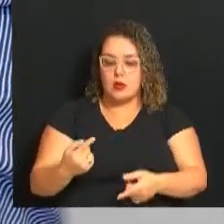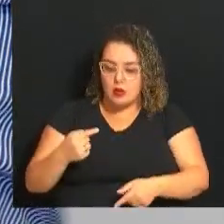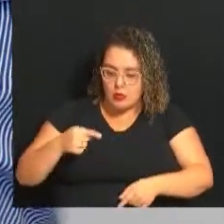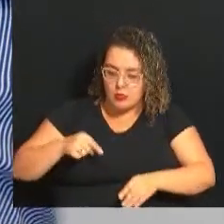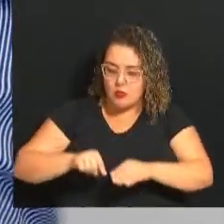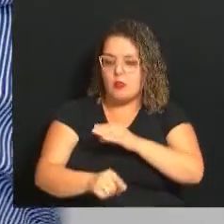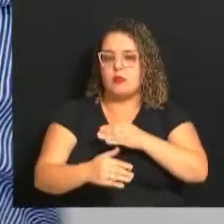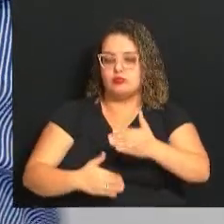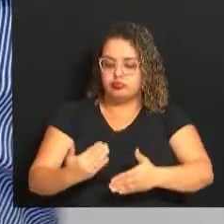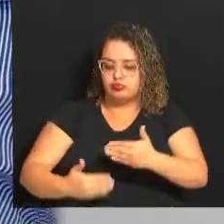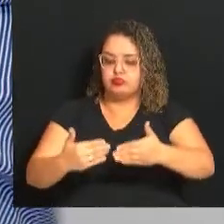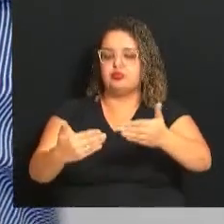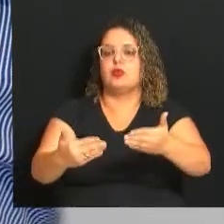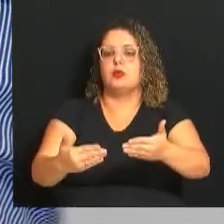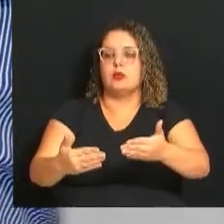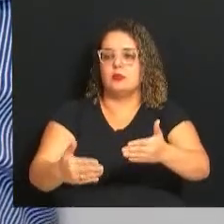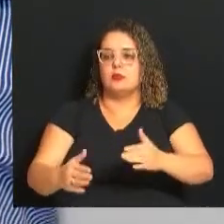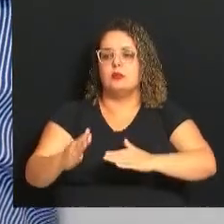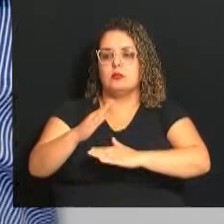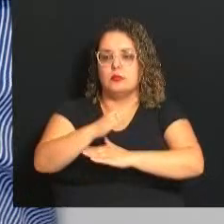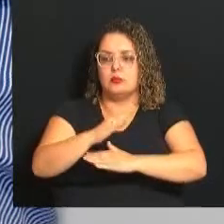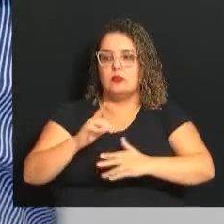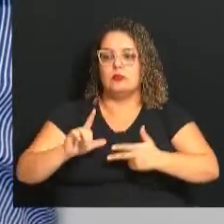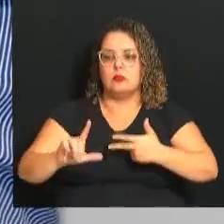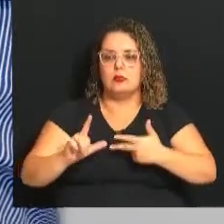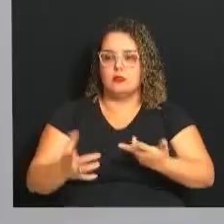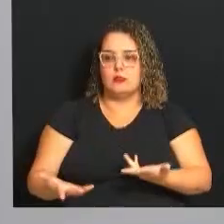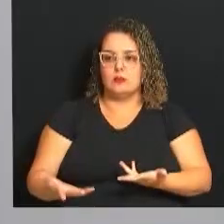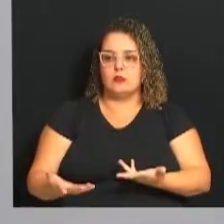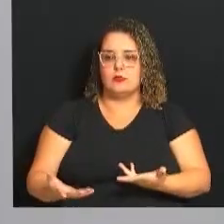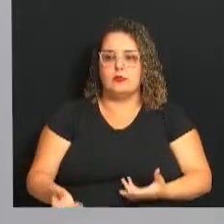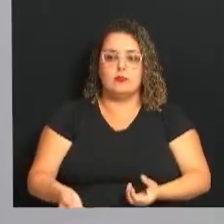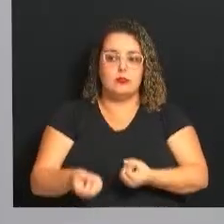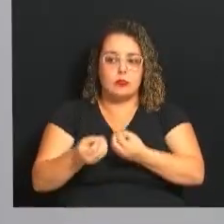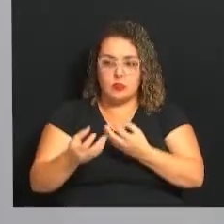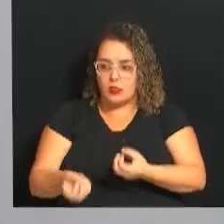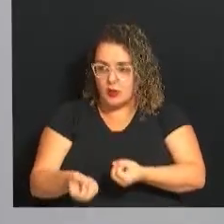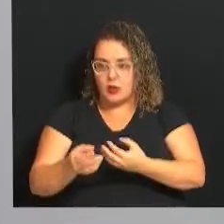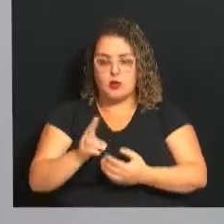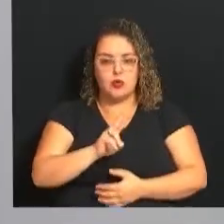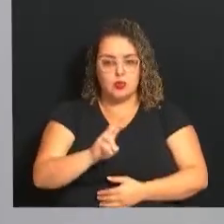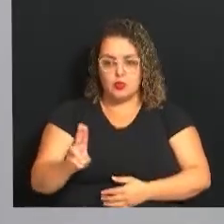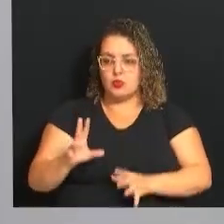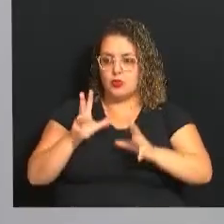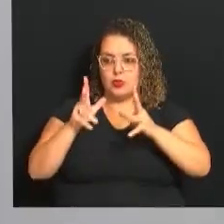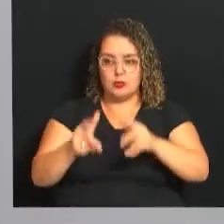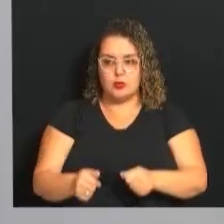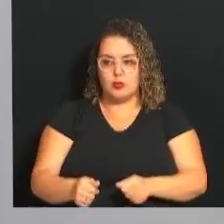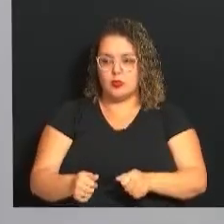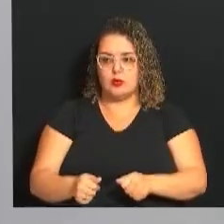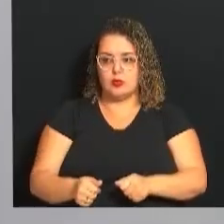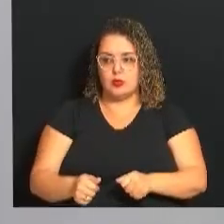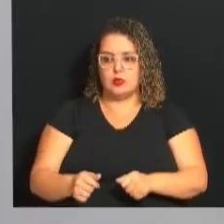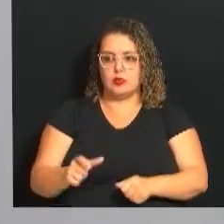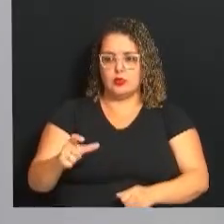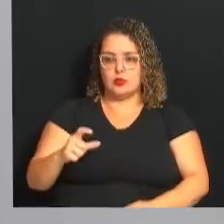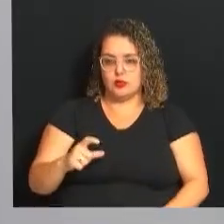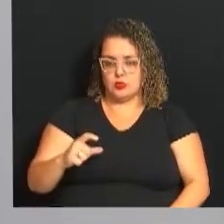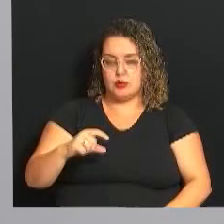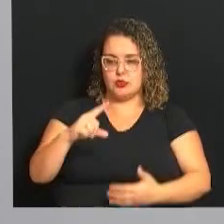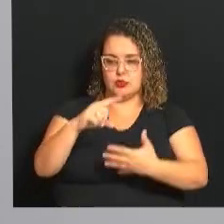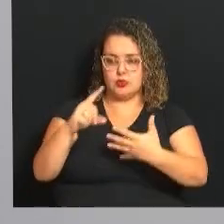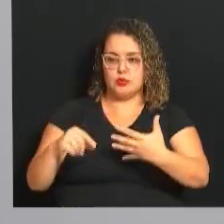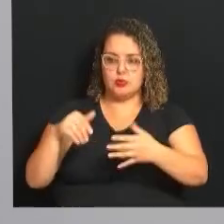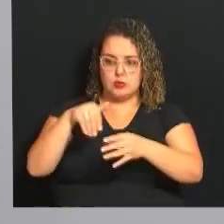já é um grande avanço para o poder legislativo campineiro os dados que você precisa além do nome completo da pessoa e